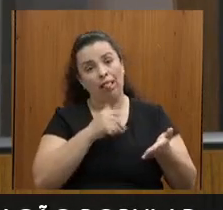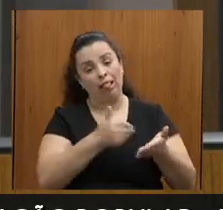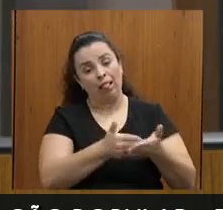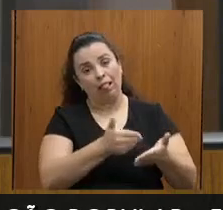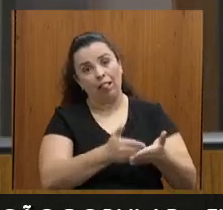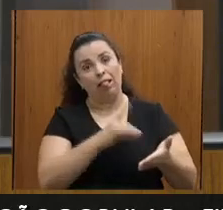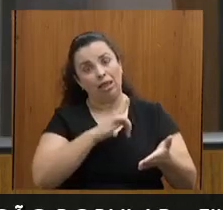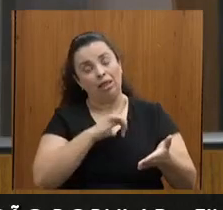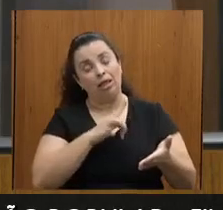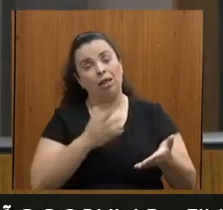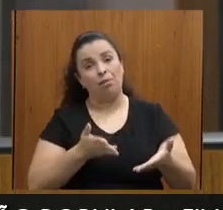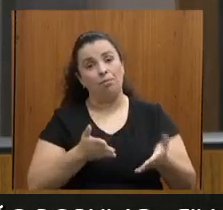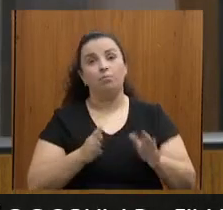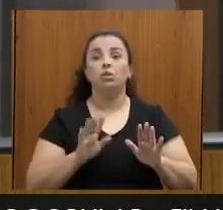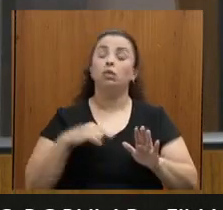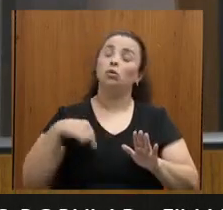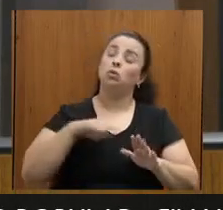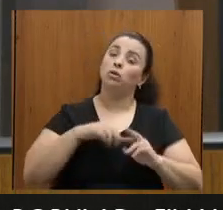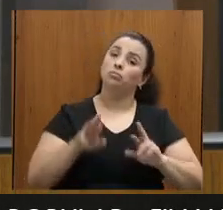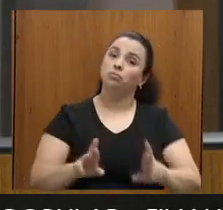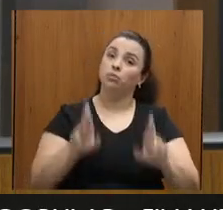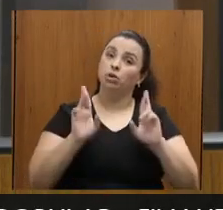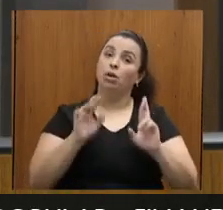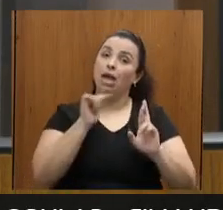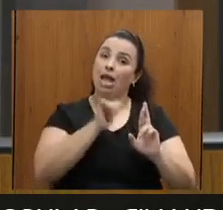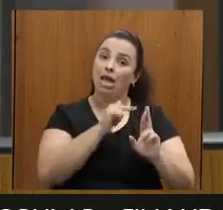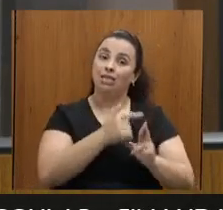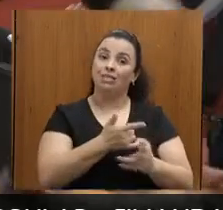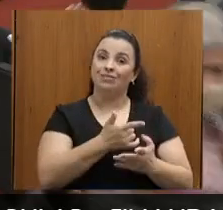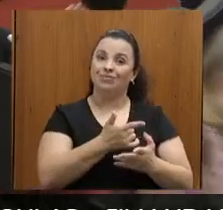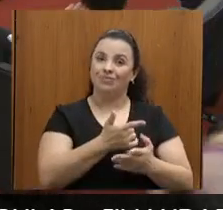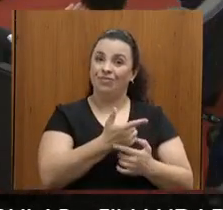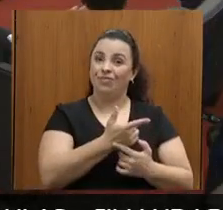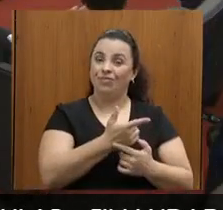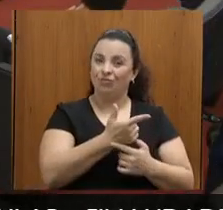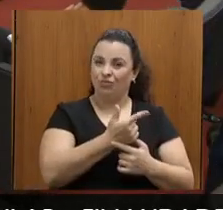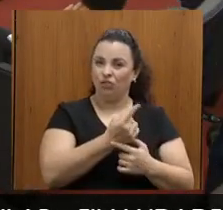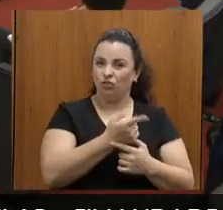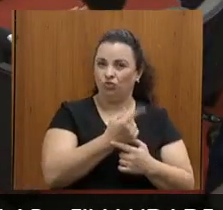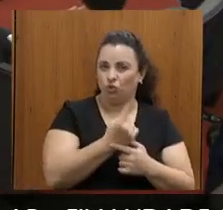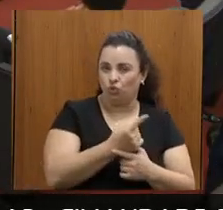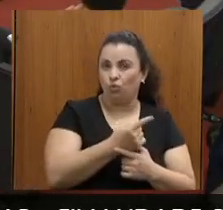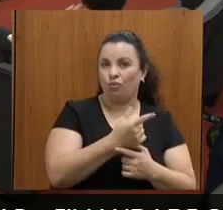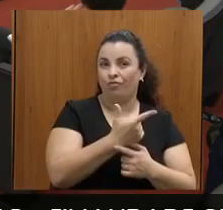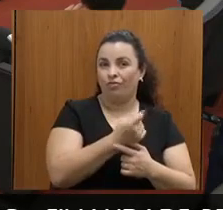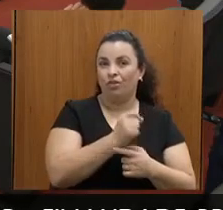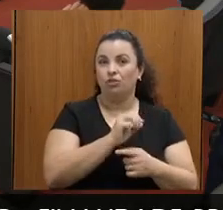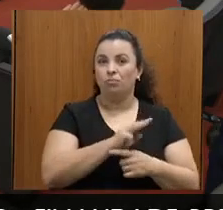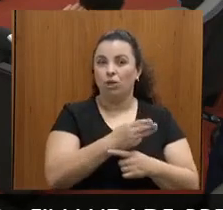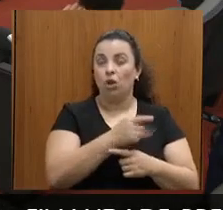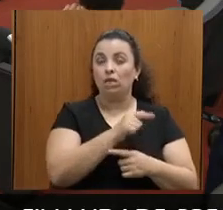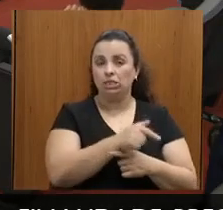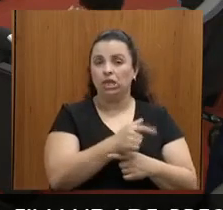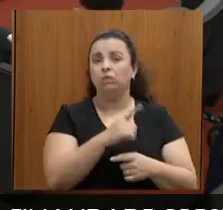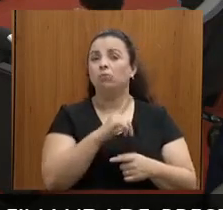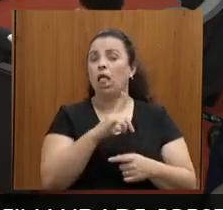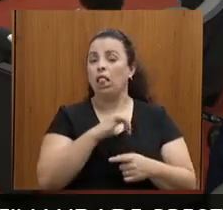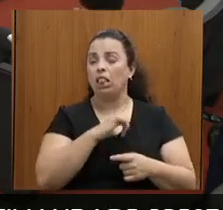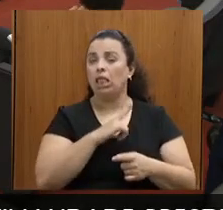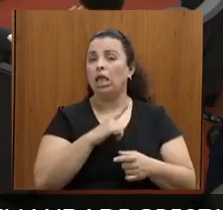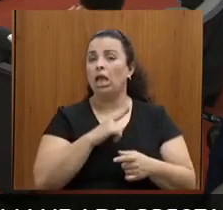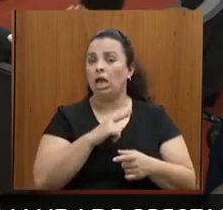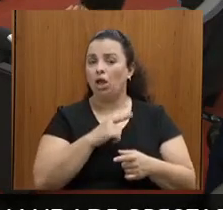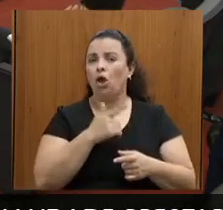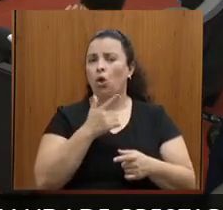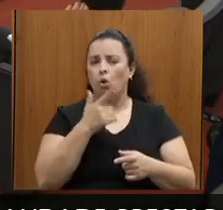a gente espera que esses 20 milhões aí, que boa parte deles ainda sejam pagos